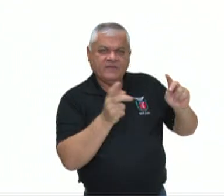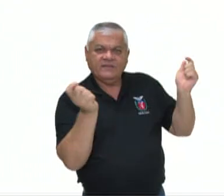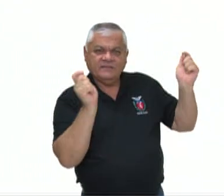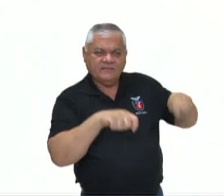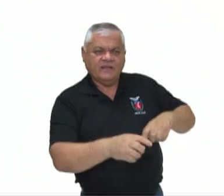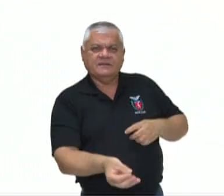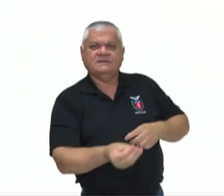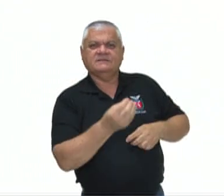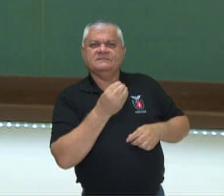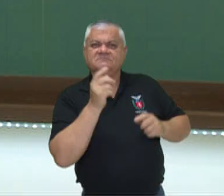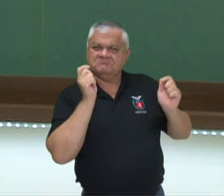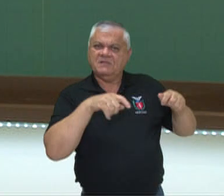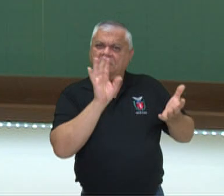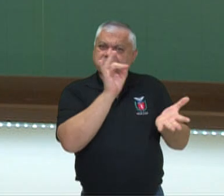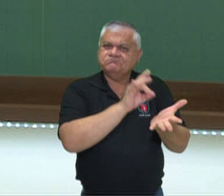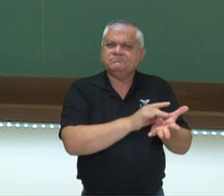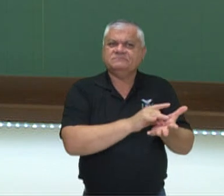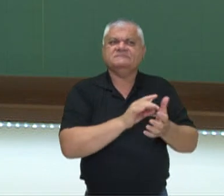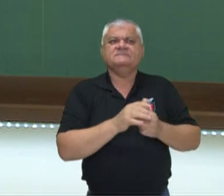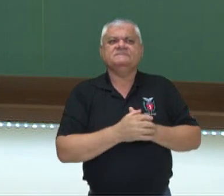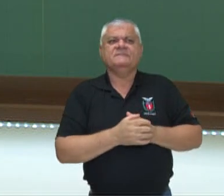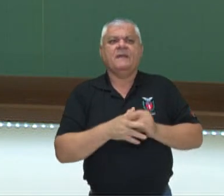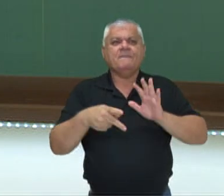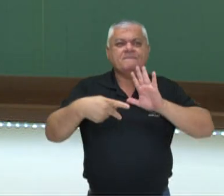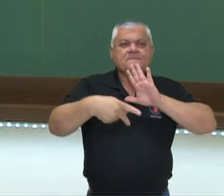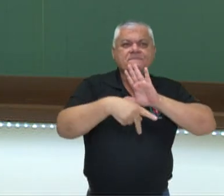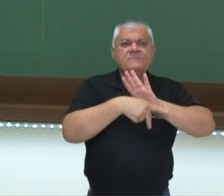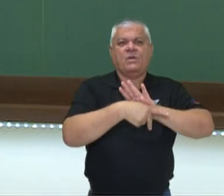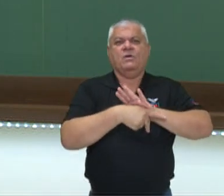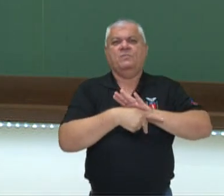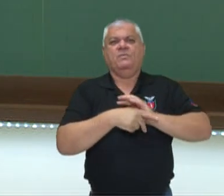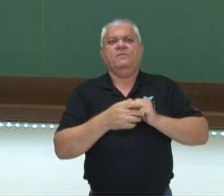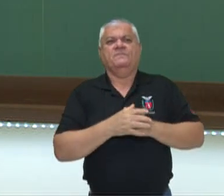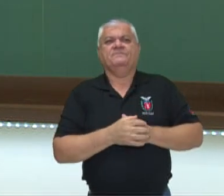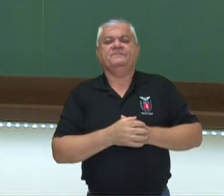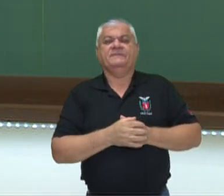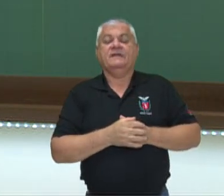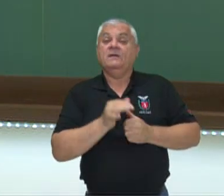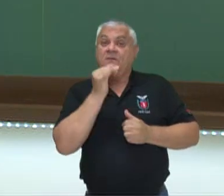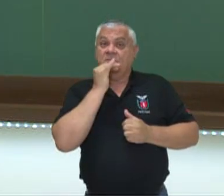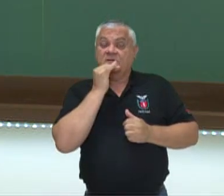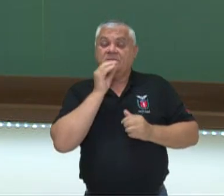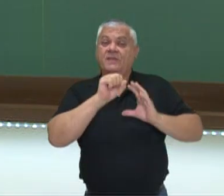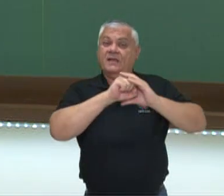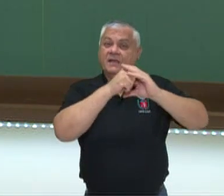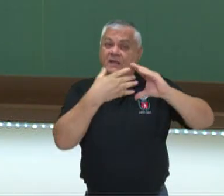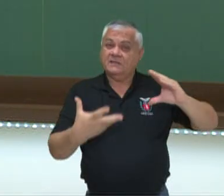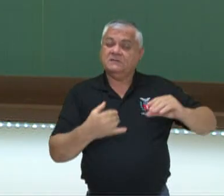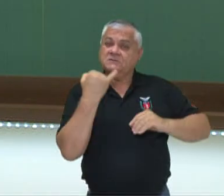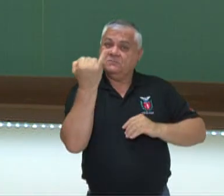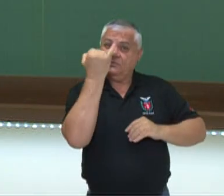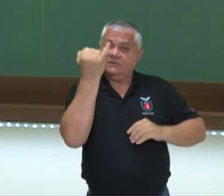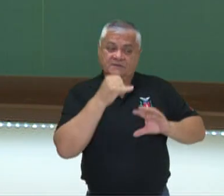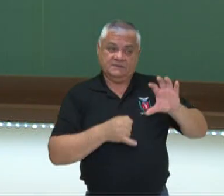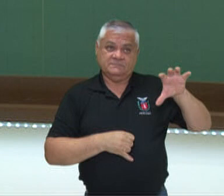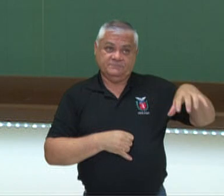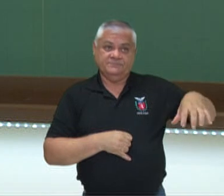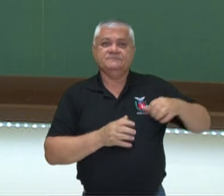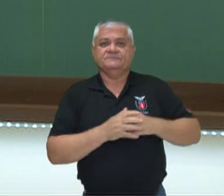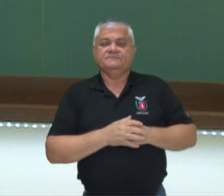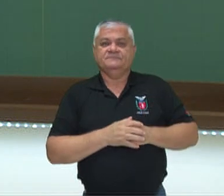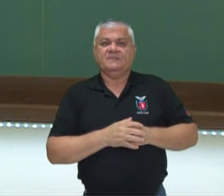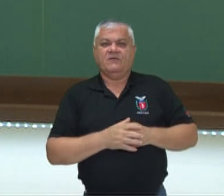é em ato, tá? Aquilo que é em si mesmo, características essenciais. Então,